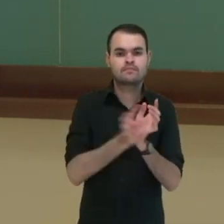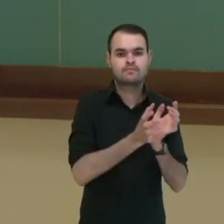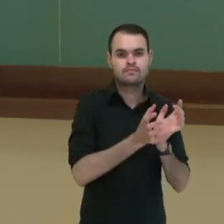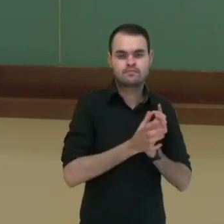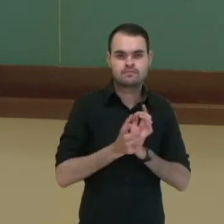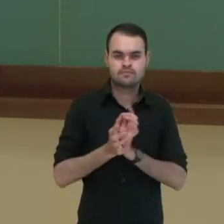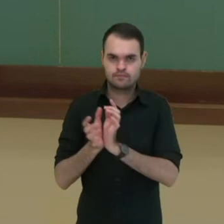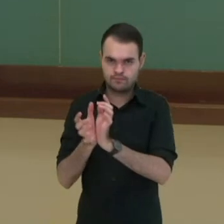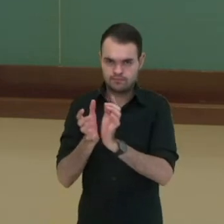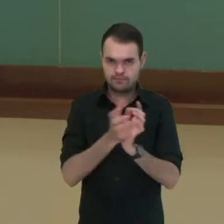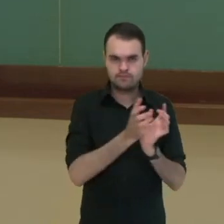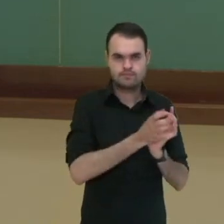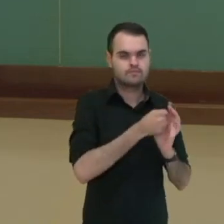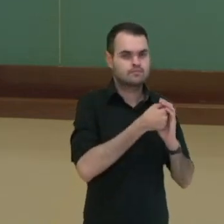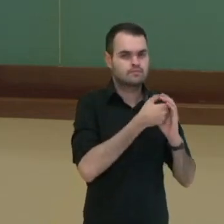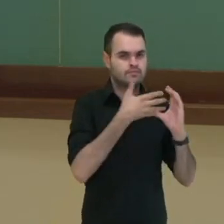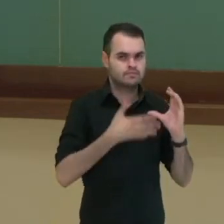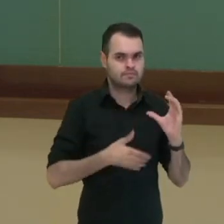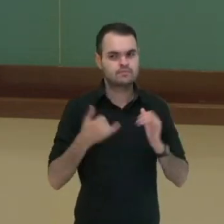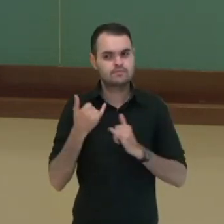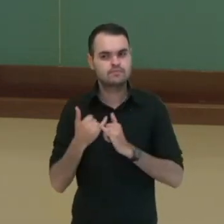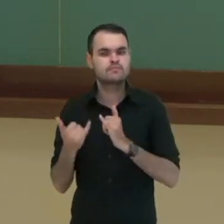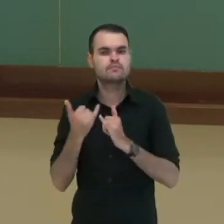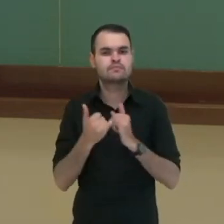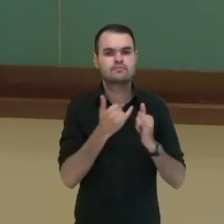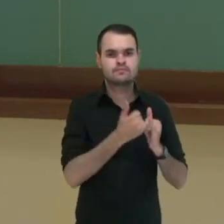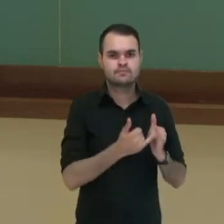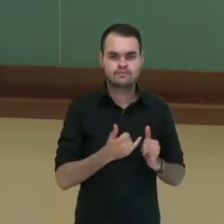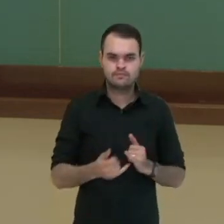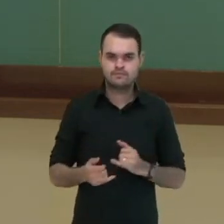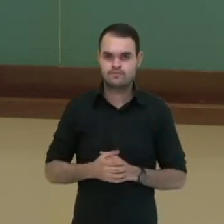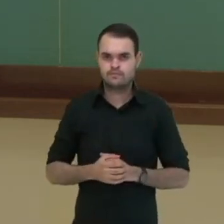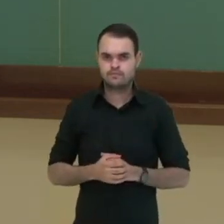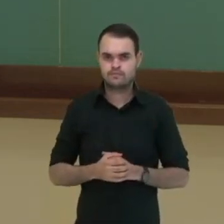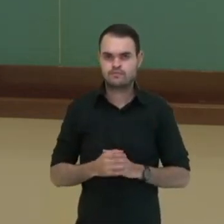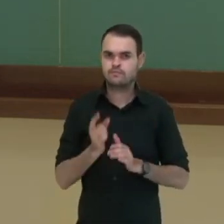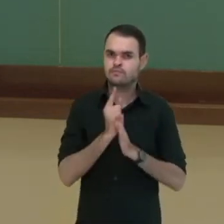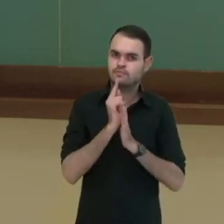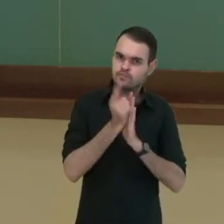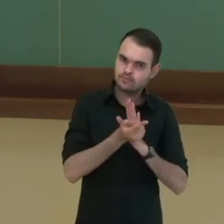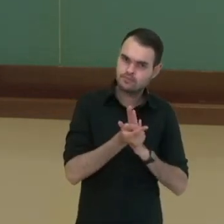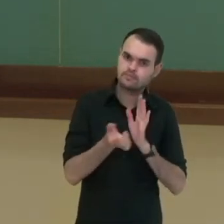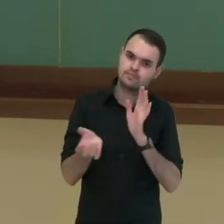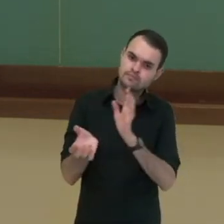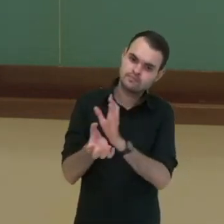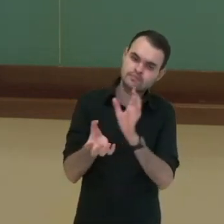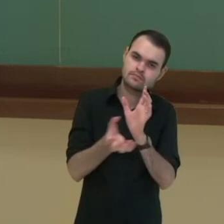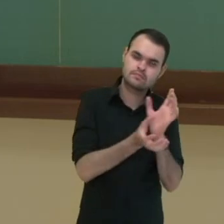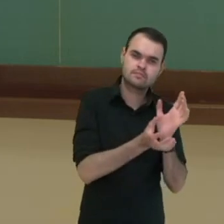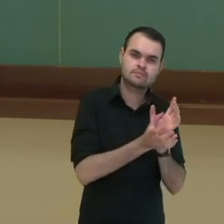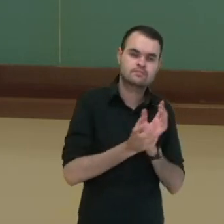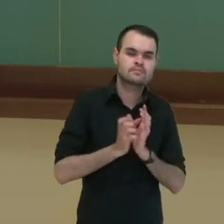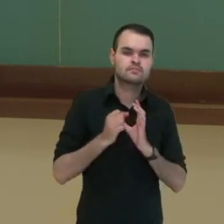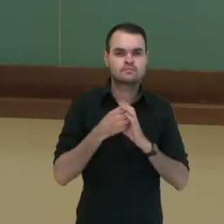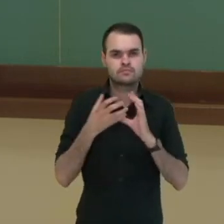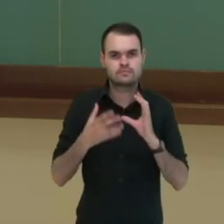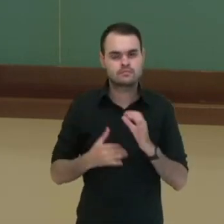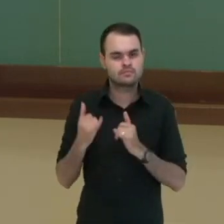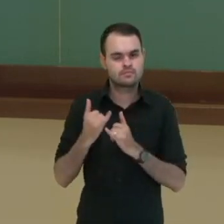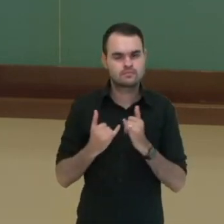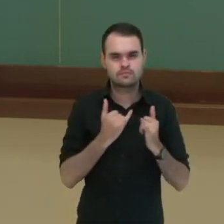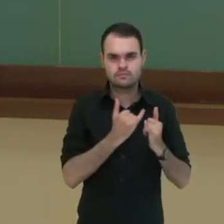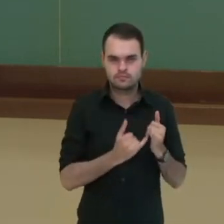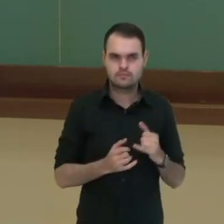espécies com características semelhantes entre si. Então, o gênero, então, se agrupa as espécies, né, com características muito